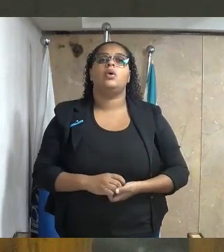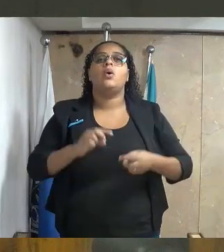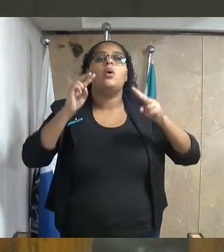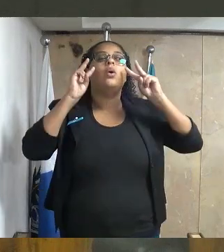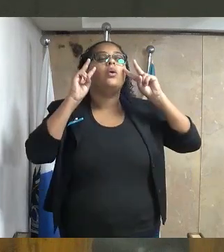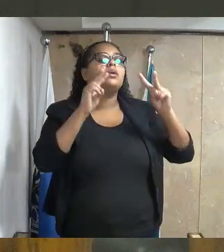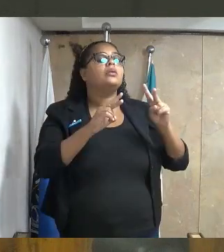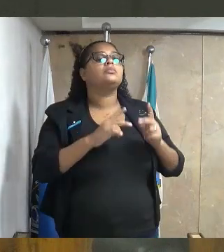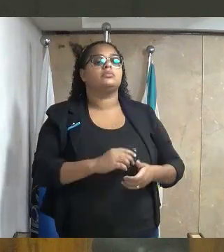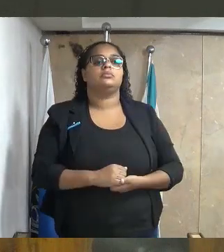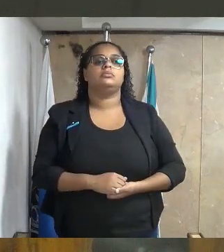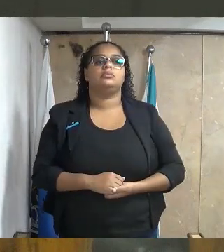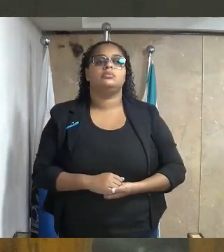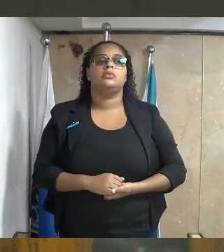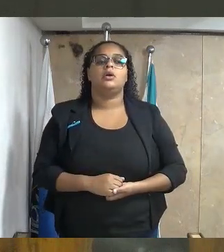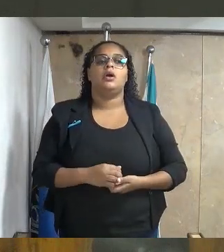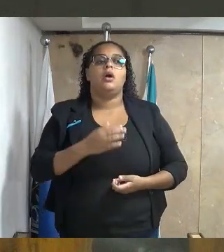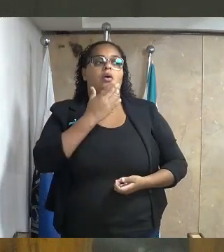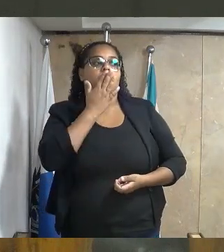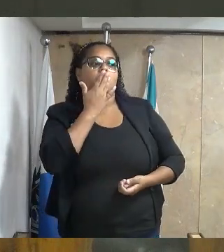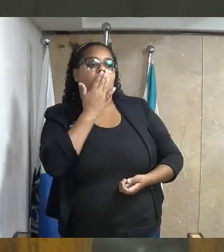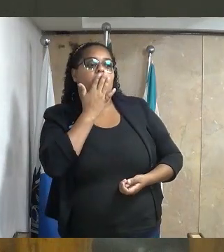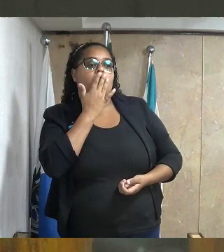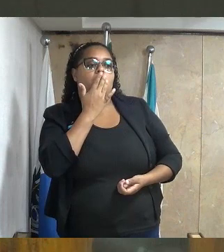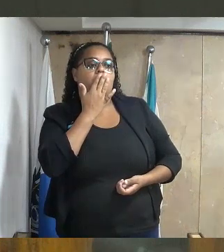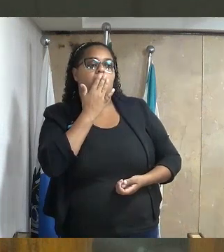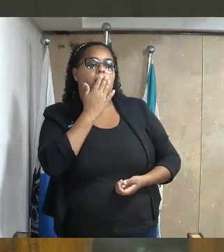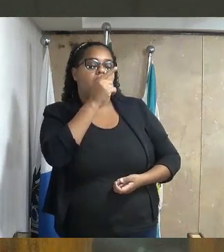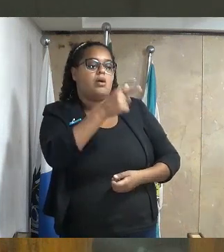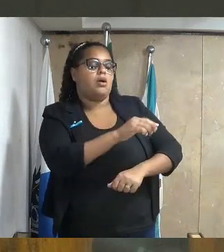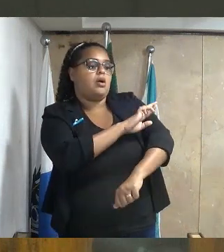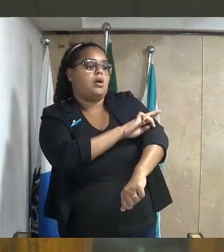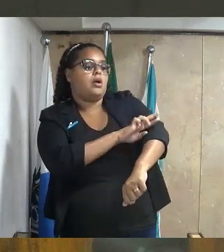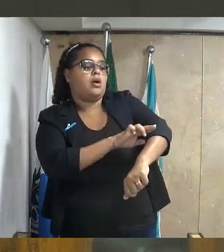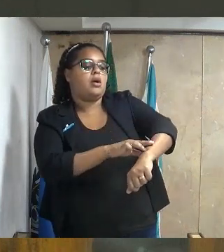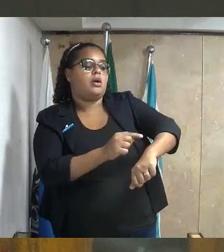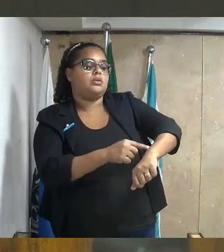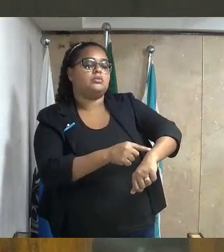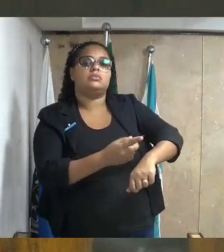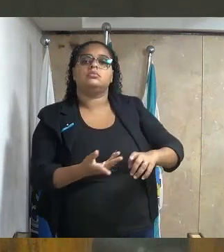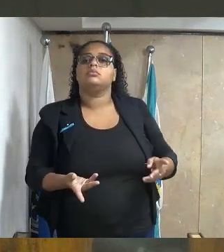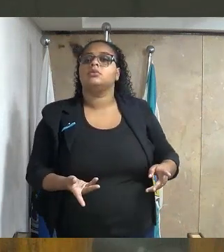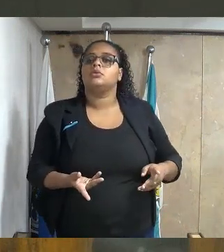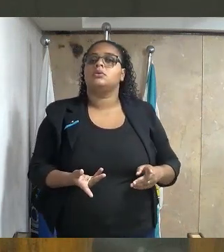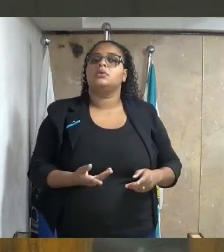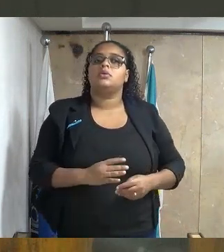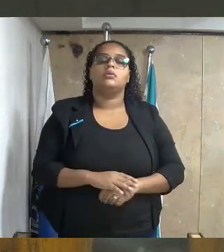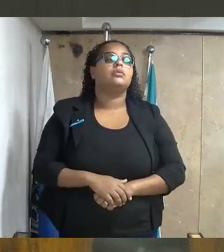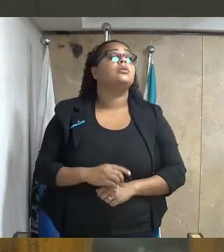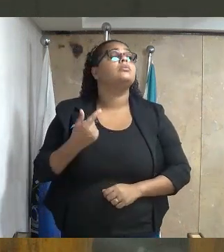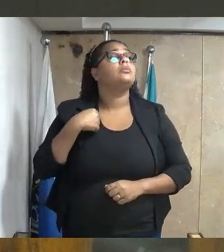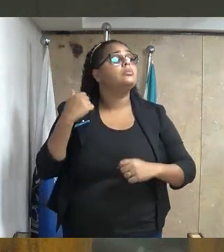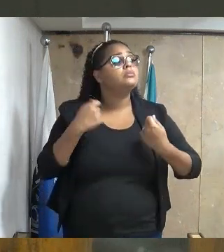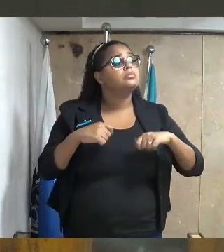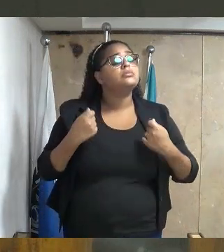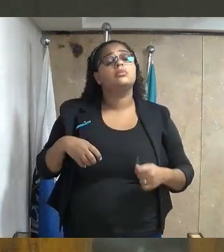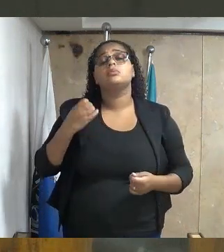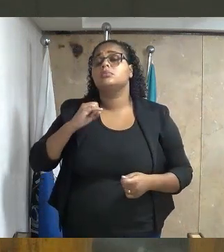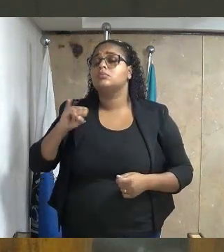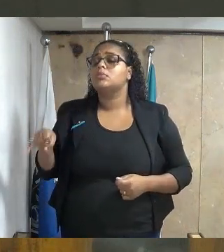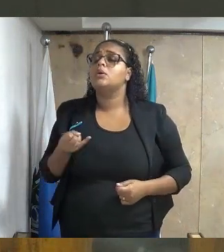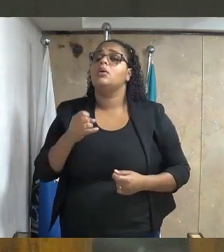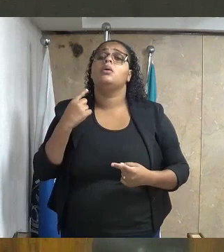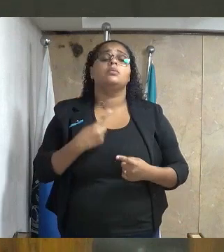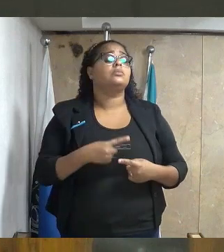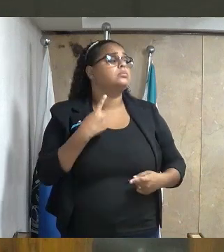olhando a cor da sua pele. É preciso dar a oportunidade, porque